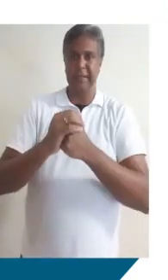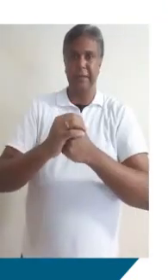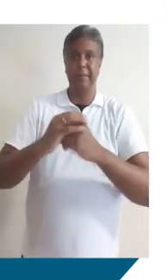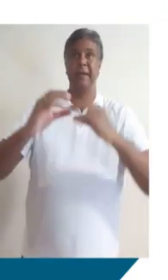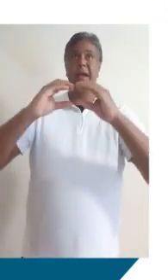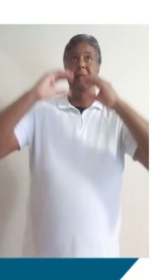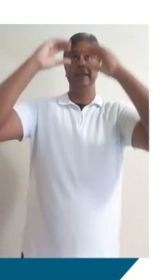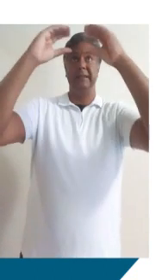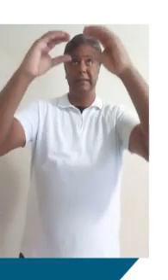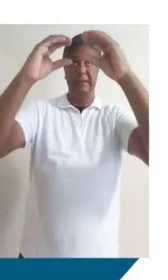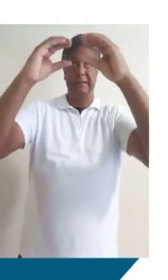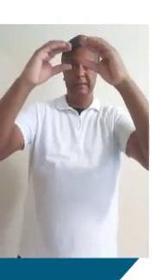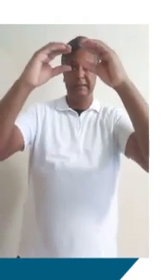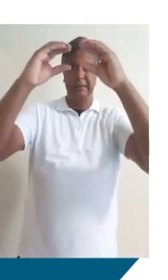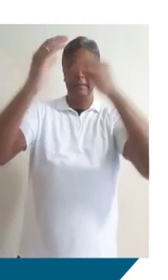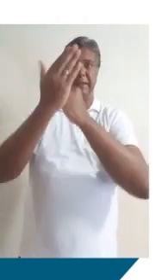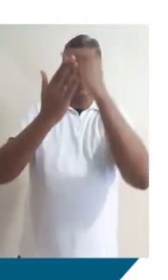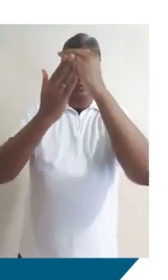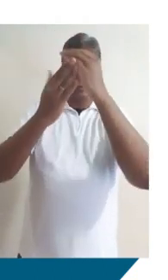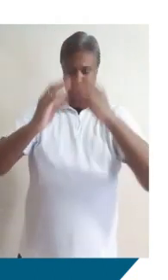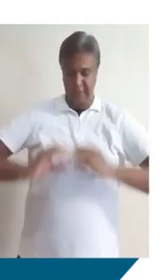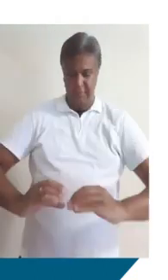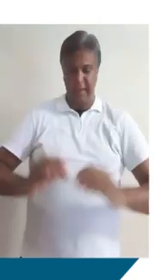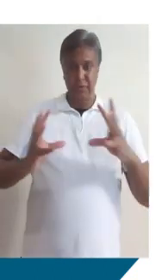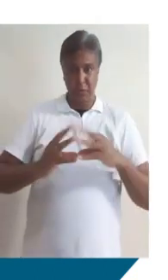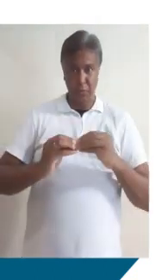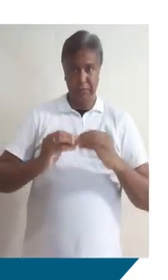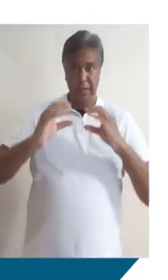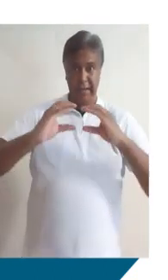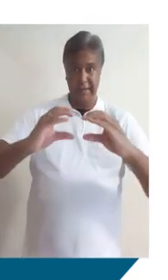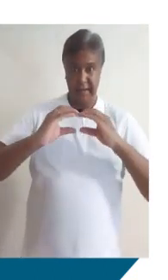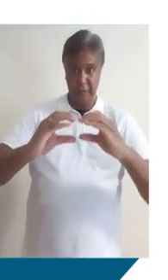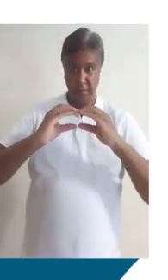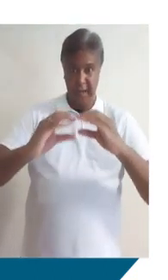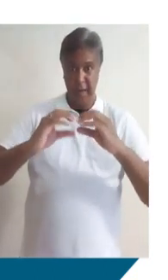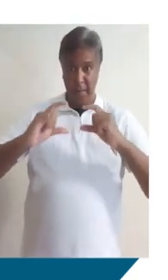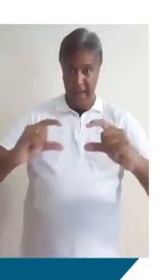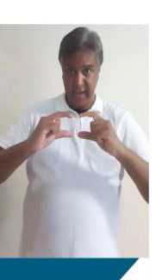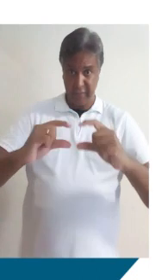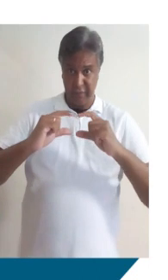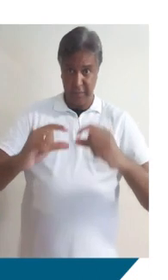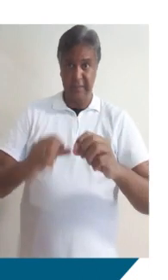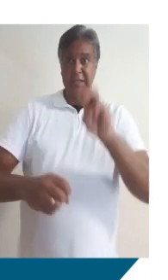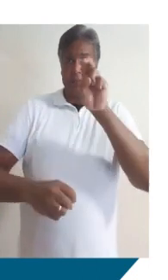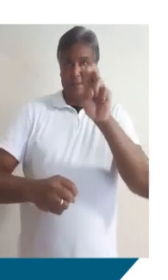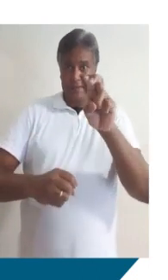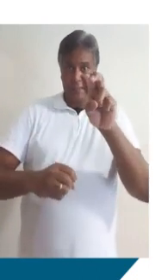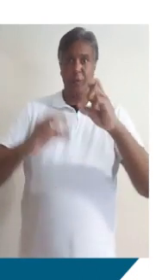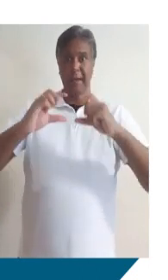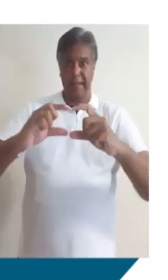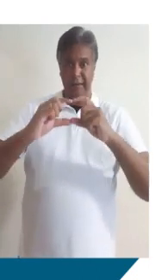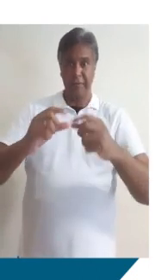ou 3 parágrafos situados entre a introdução e conclusão. Uma redação com um total de 5 parágrafos vai ter 3 de